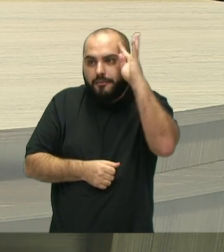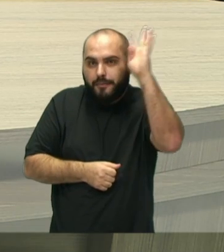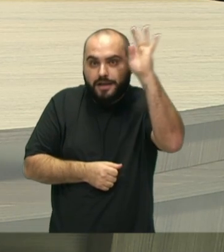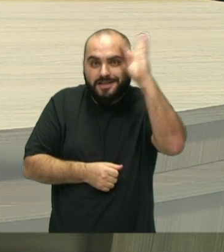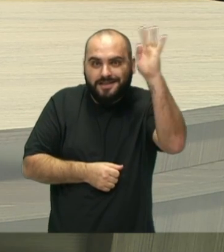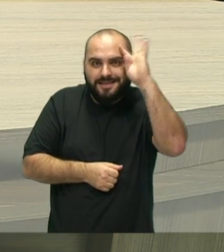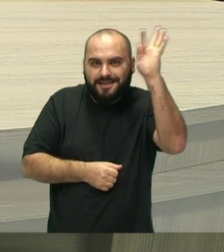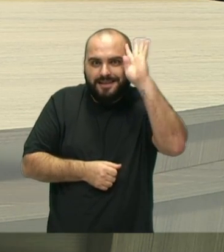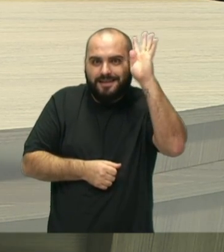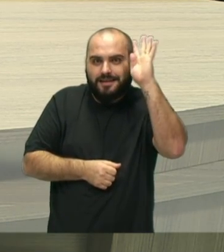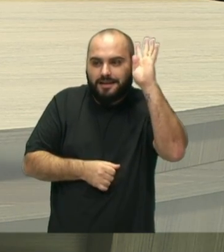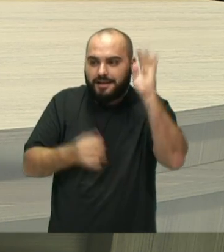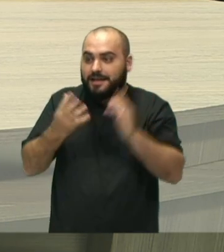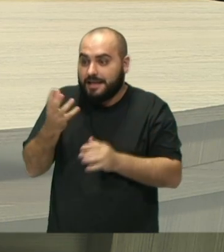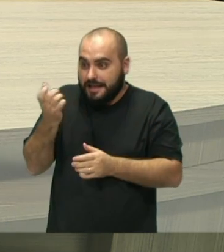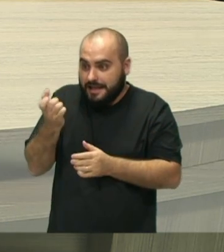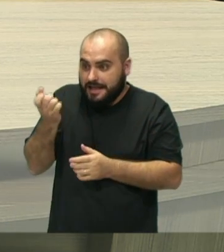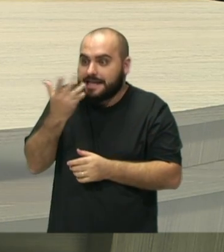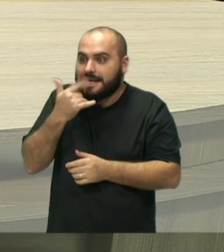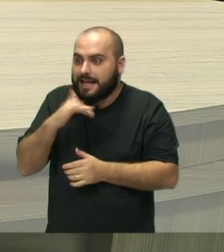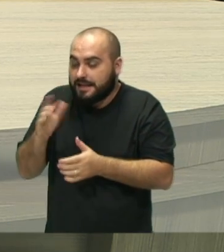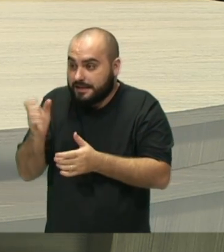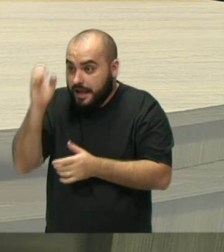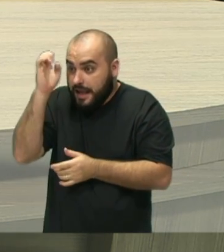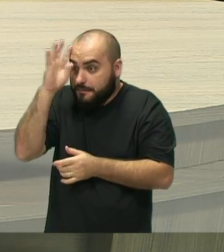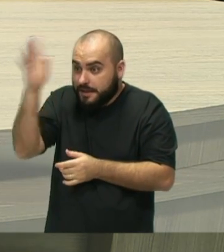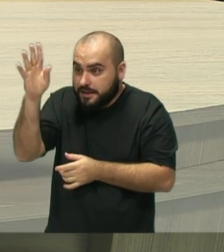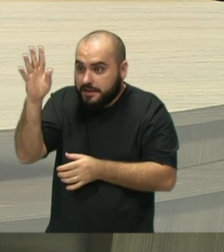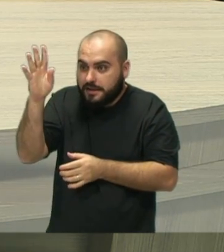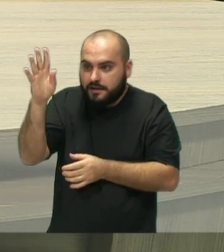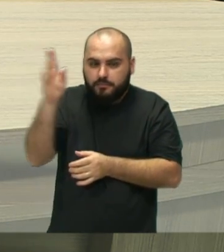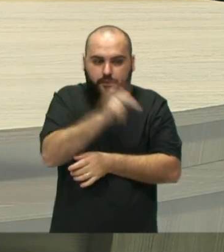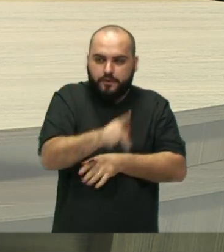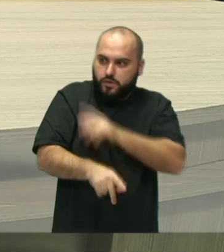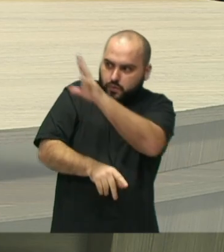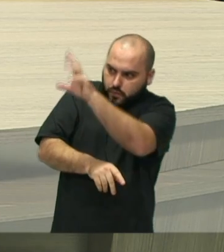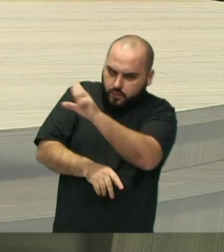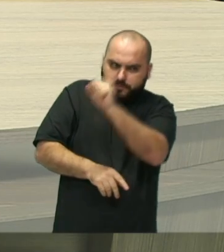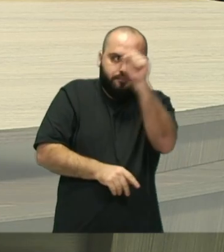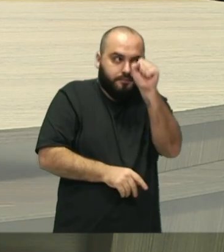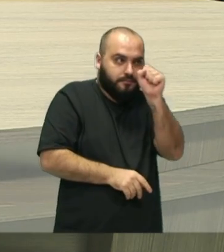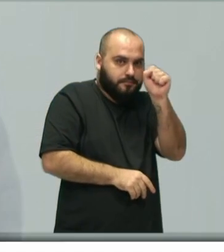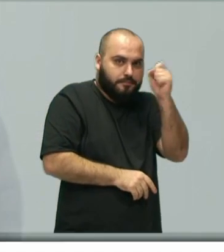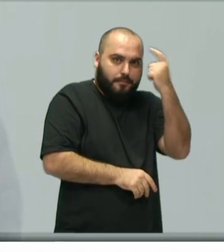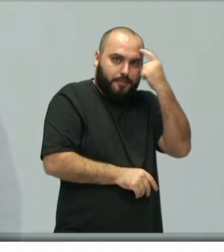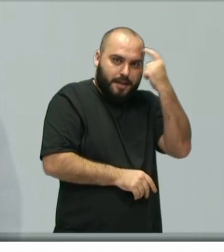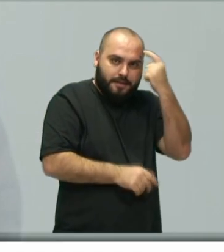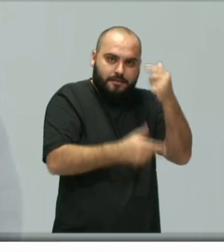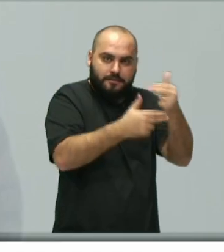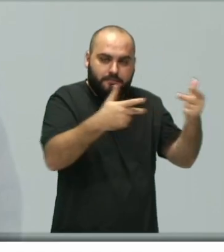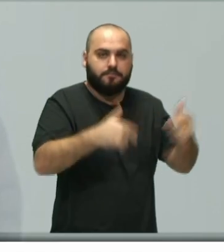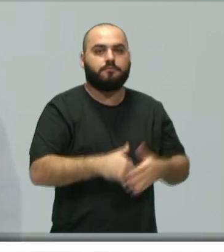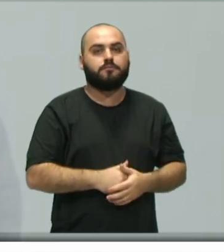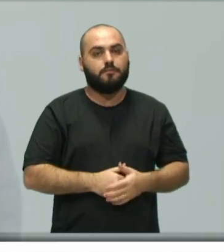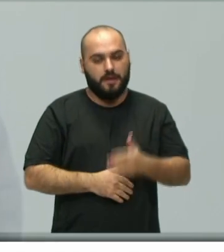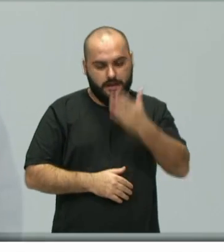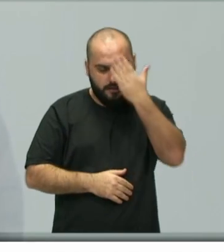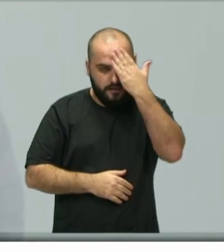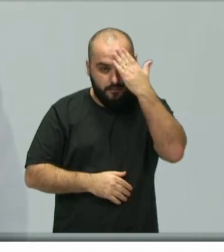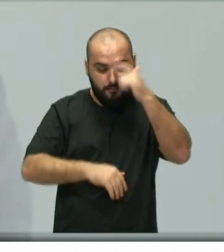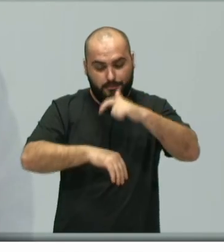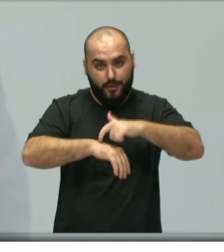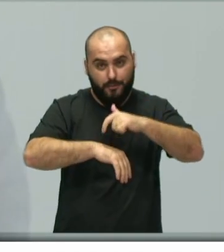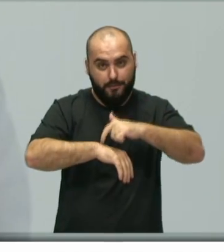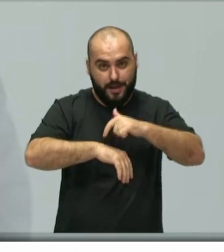A imaginação tem que ser cultivada. E a gente sabe que nesse período de pandemia os professores estão trabalhando